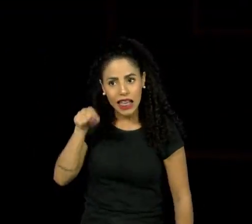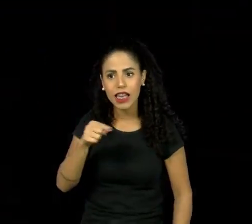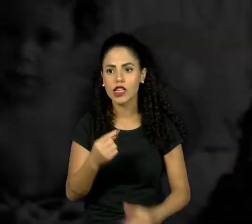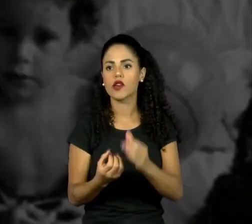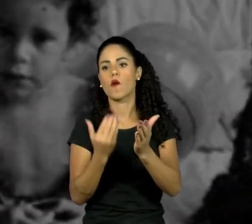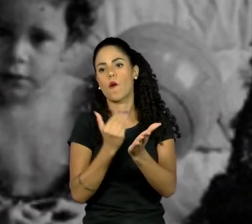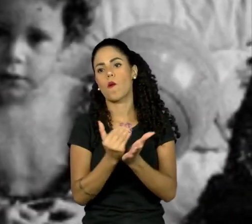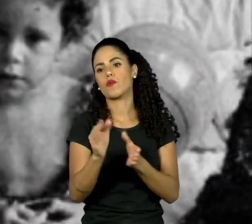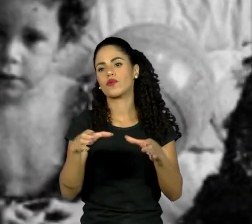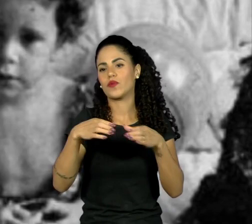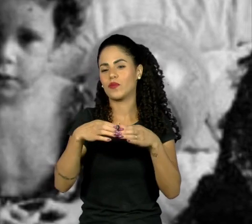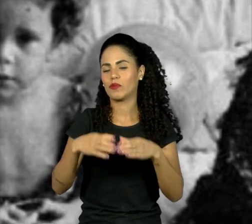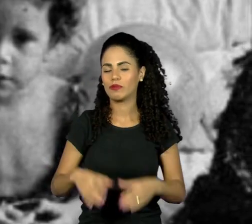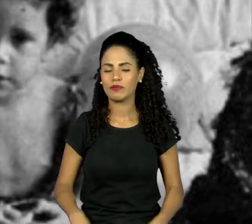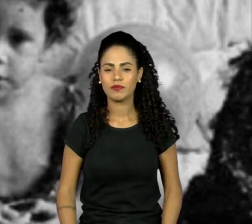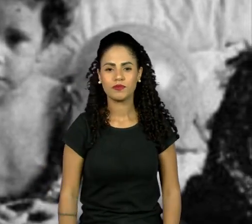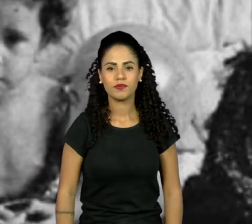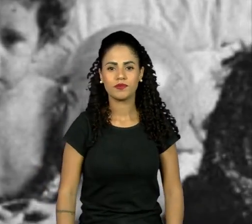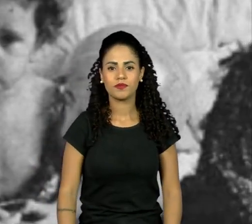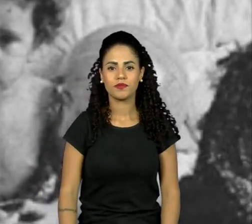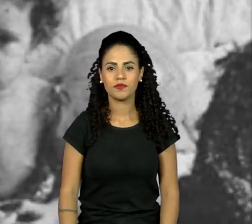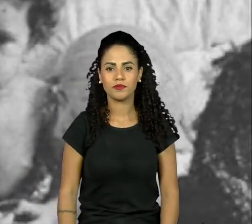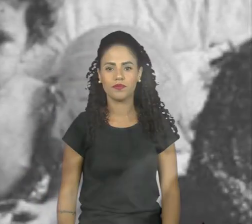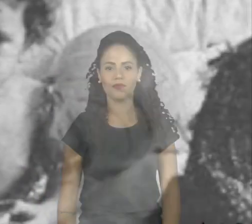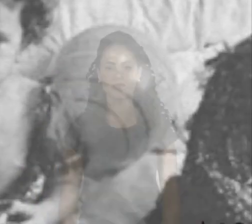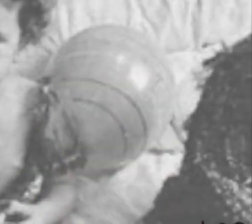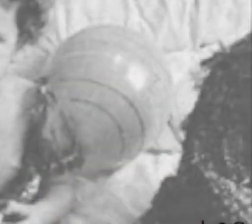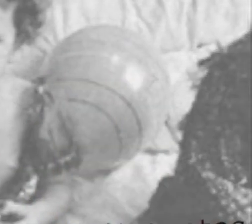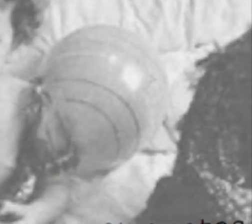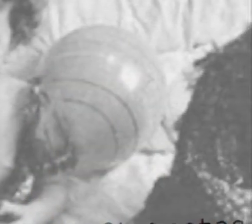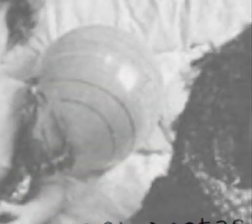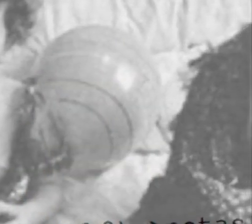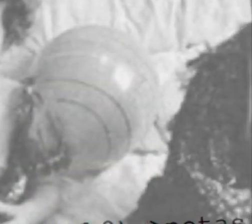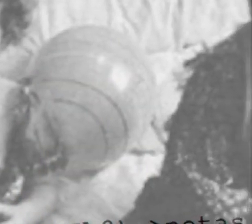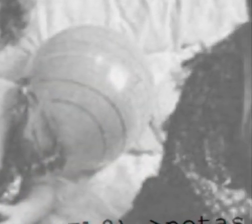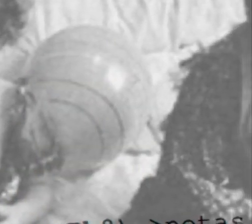Chorar. Acabou chorar, ficou tudo